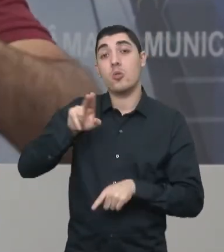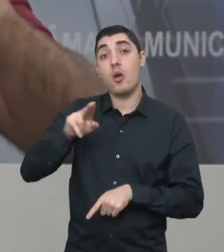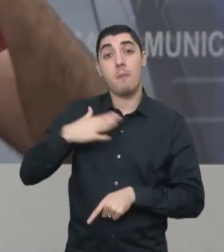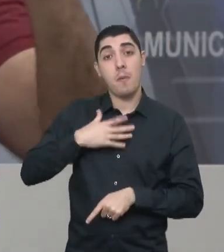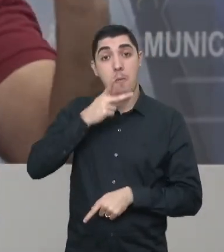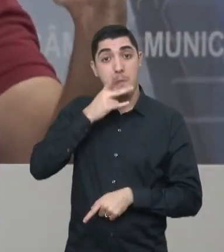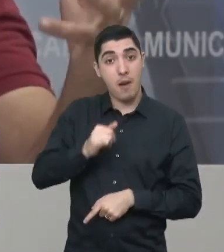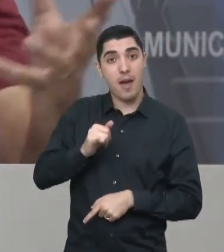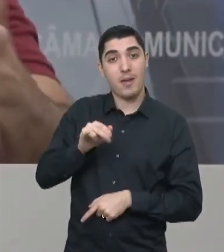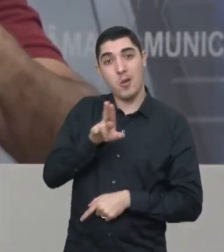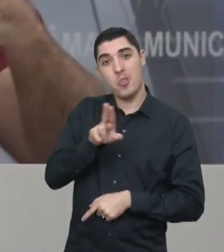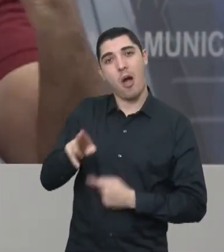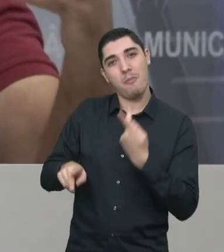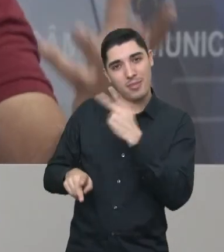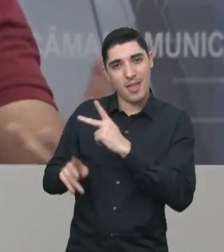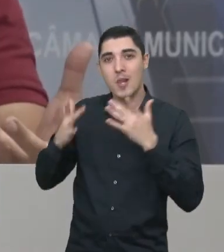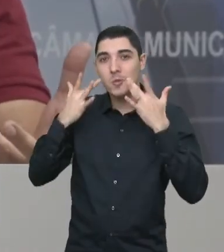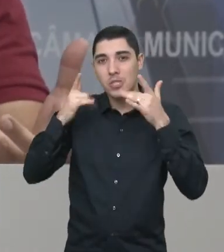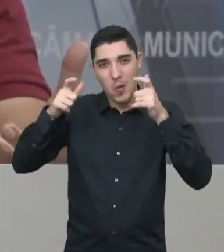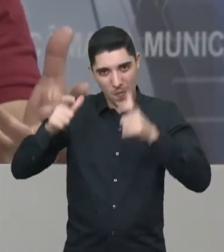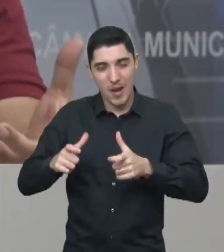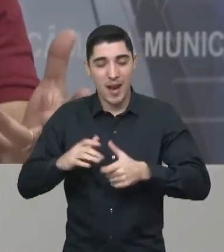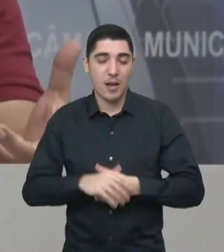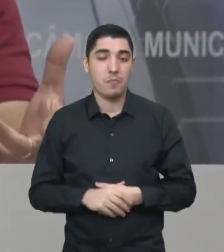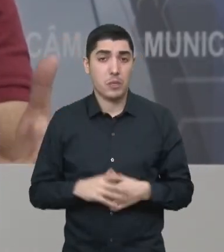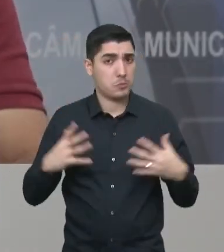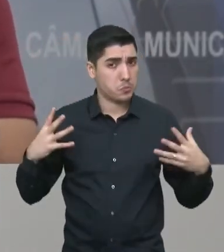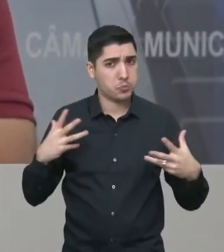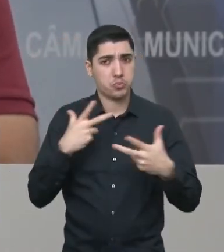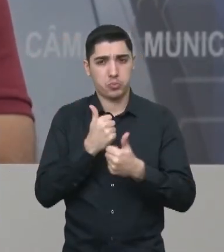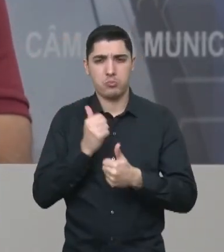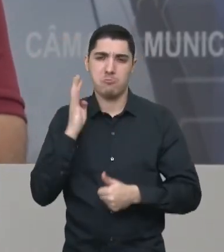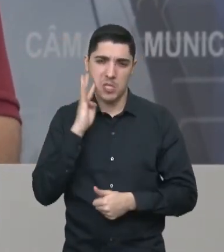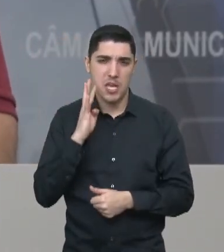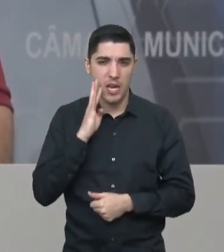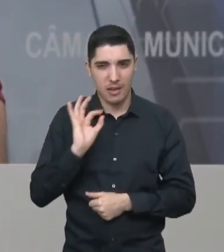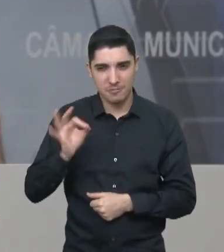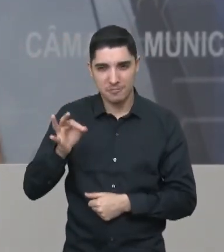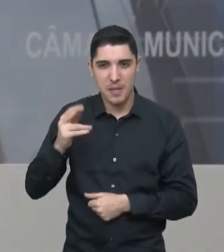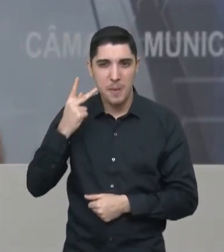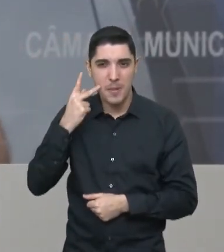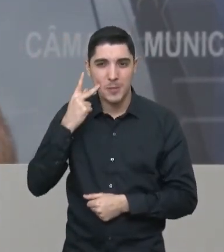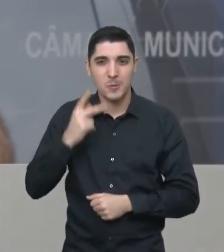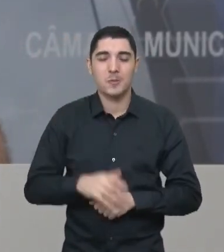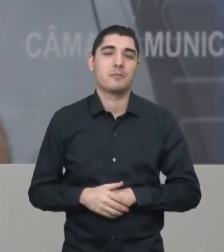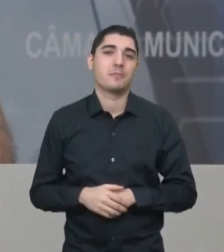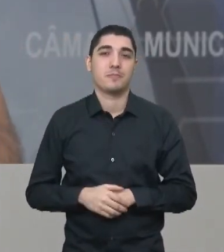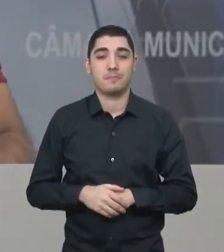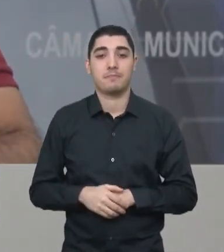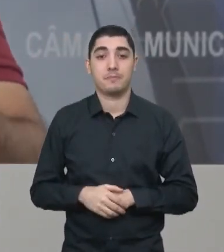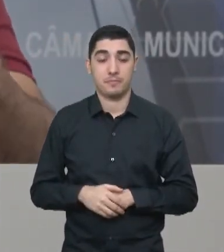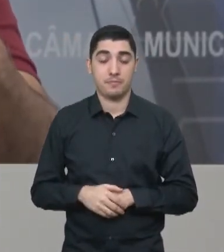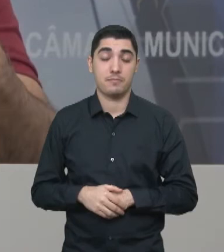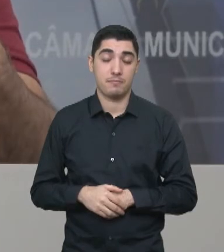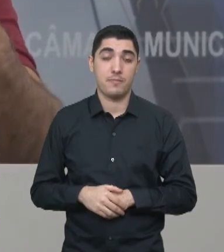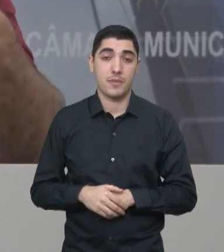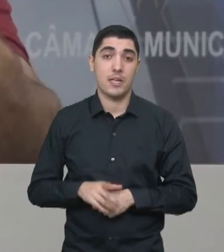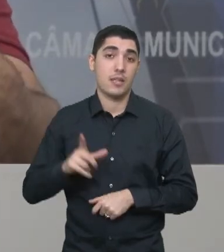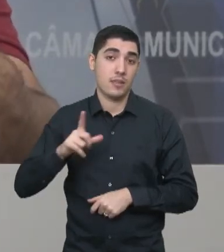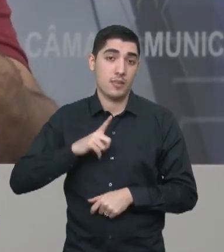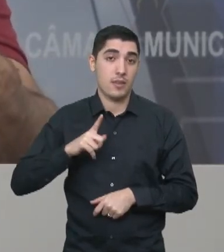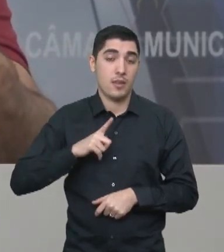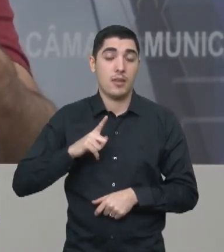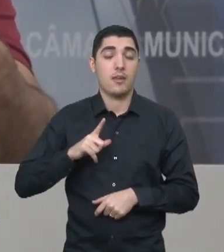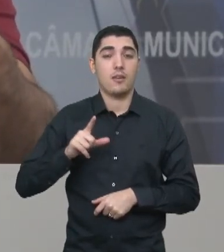Teatrão hoje que tem todo, tá bonito, tá muito legal, né, o Rafael Pascucci? Porque tem ali a